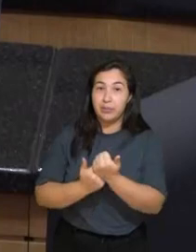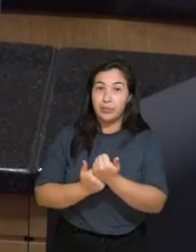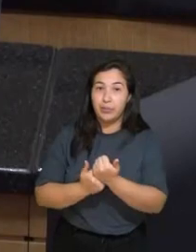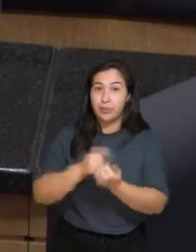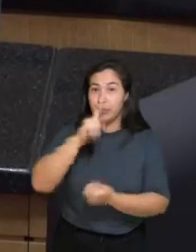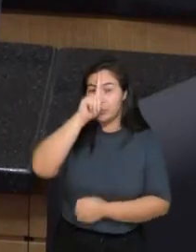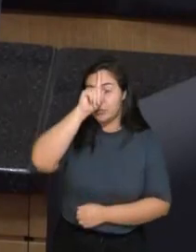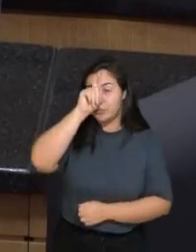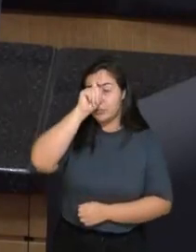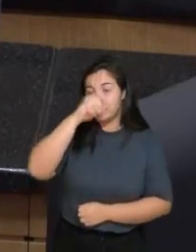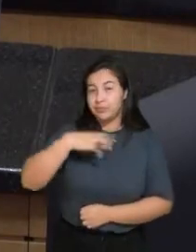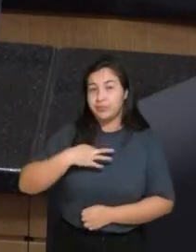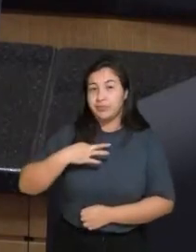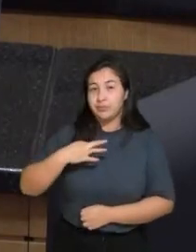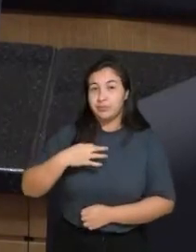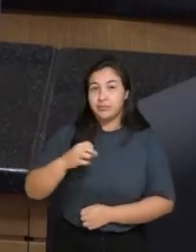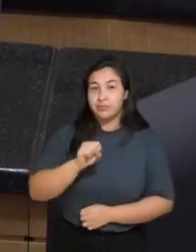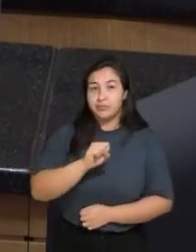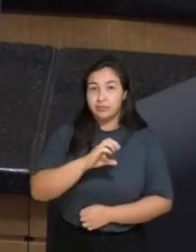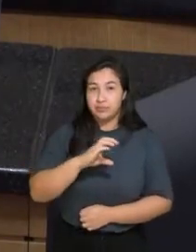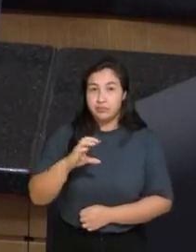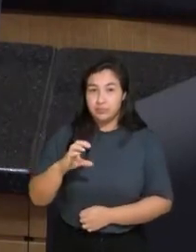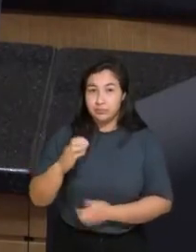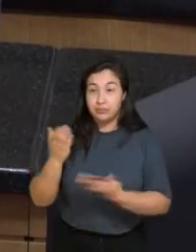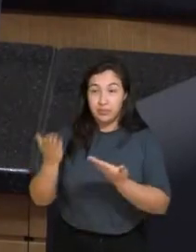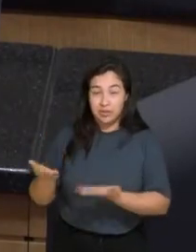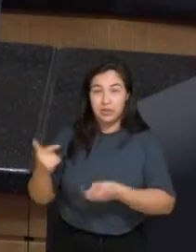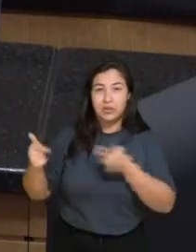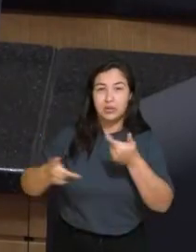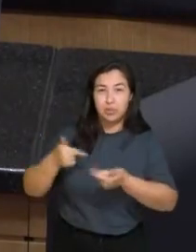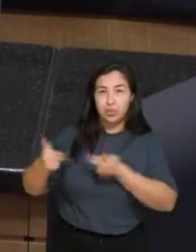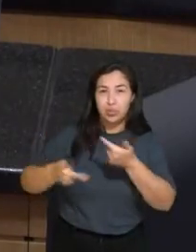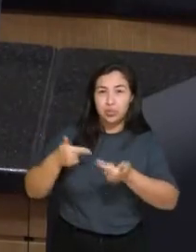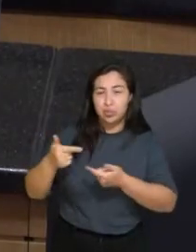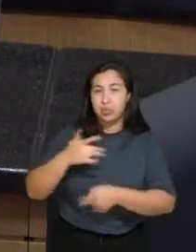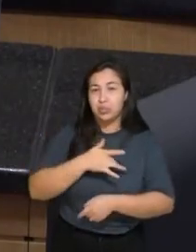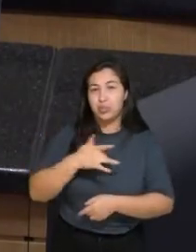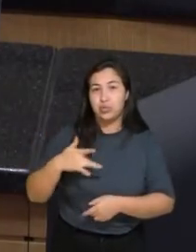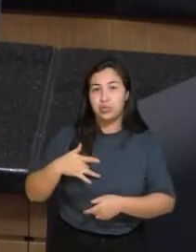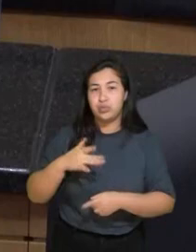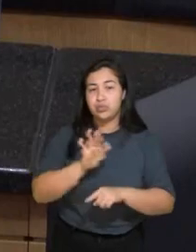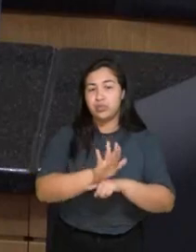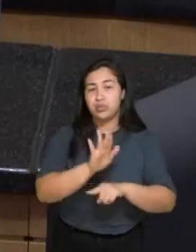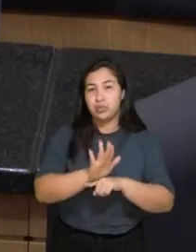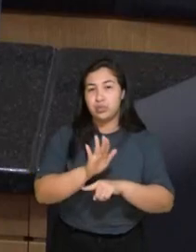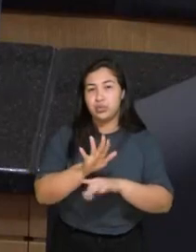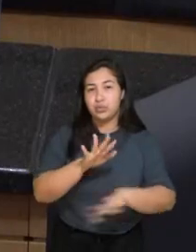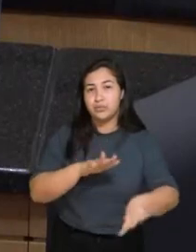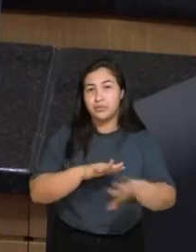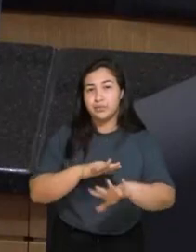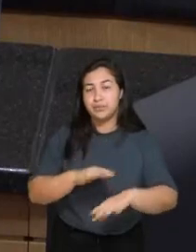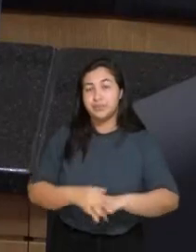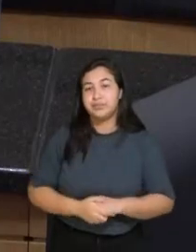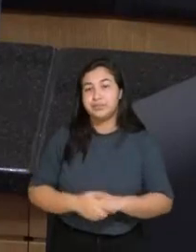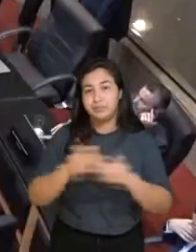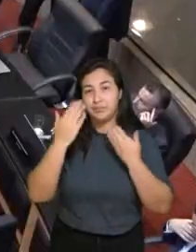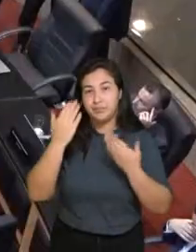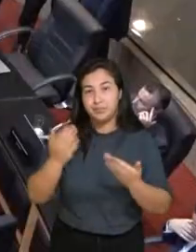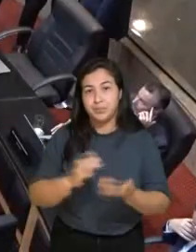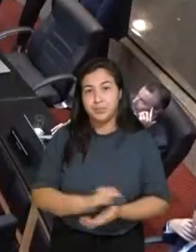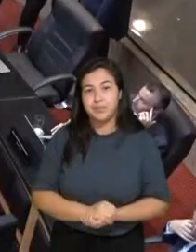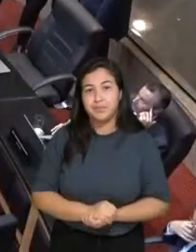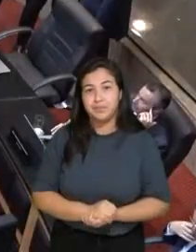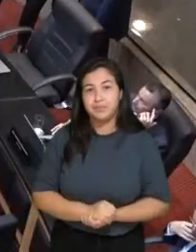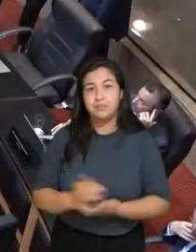hospitais filantrópicos de Santa Catarina, que tanto fazem, né, pela saúde do cidadão catarinense. Obrigado, presidente. Ainda para